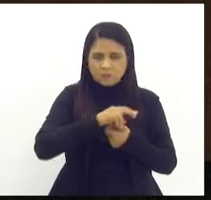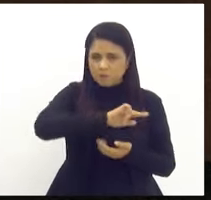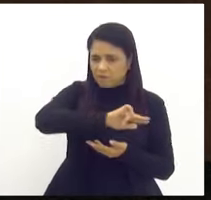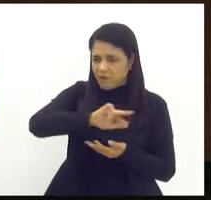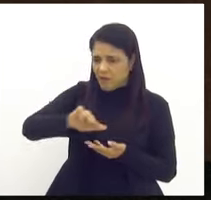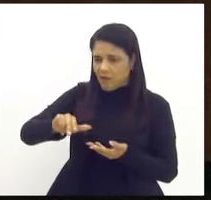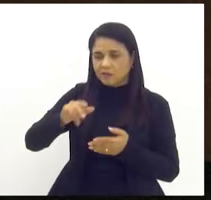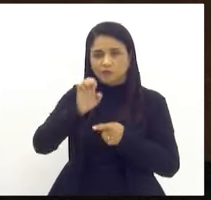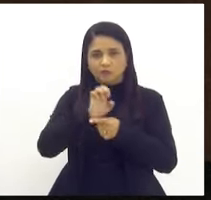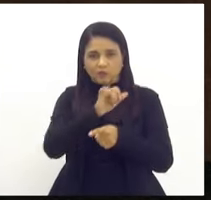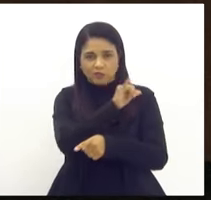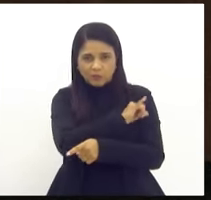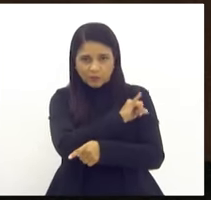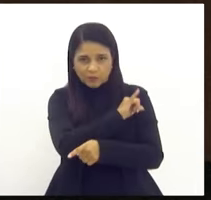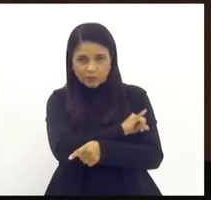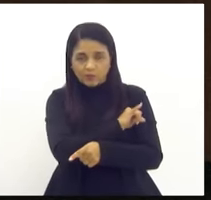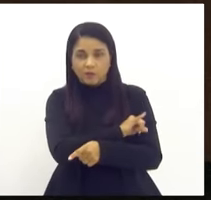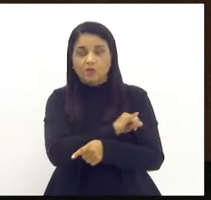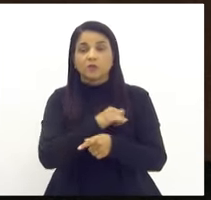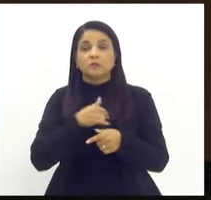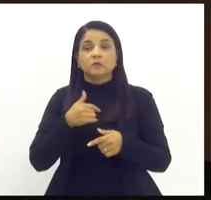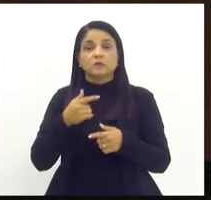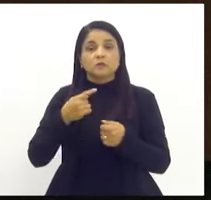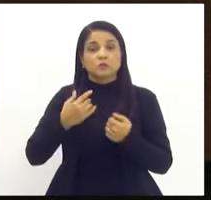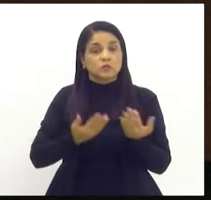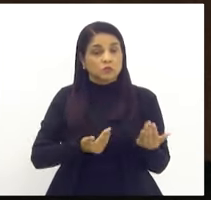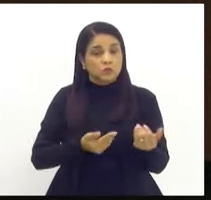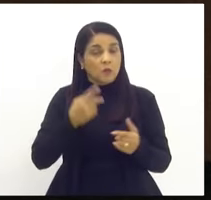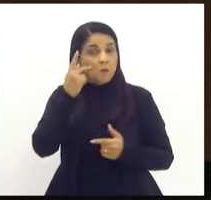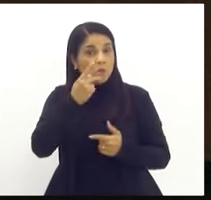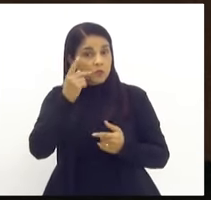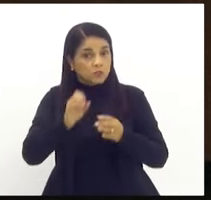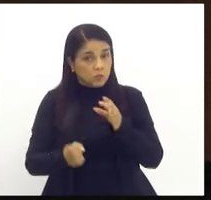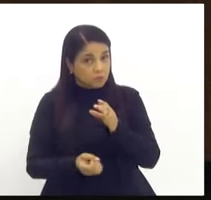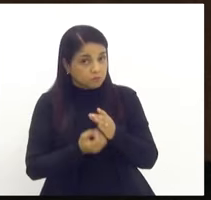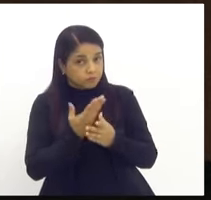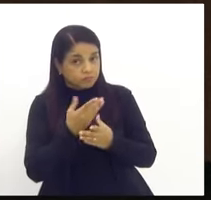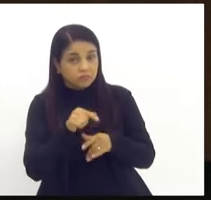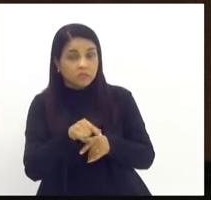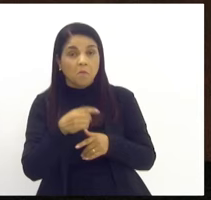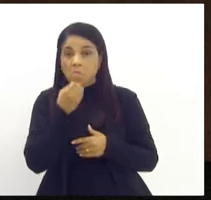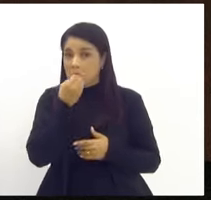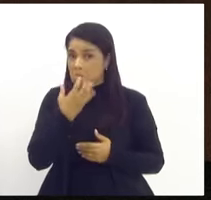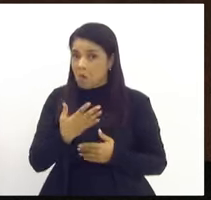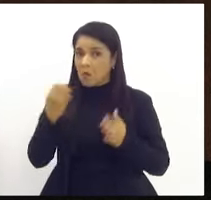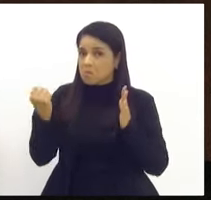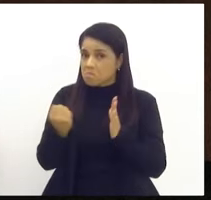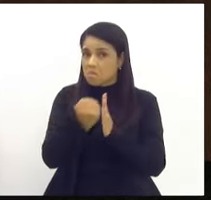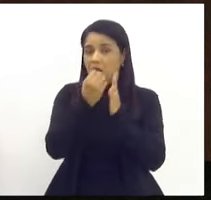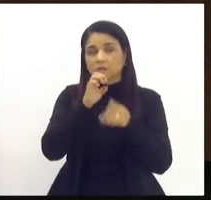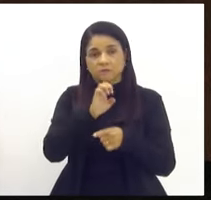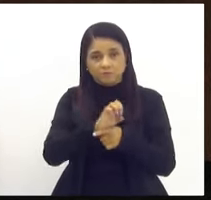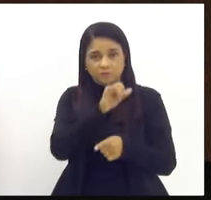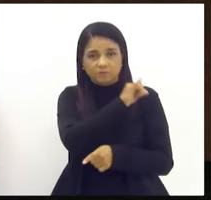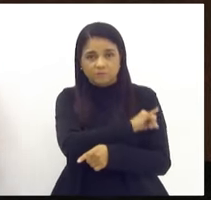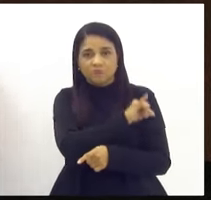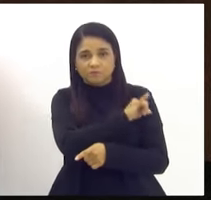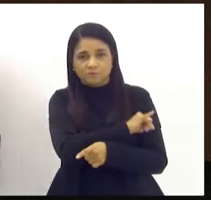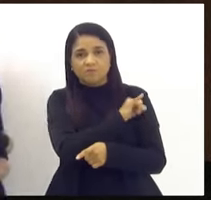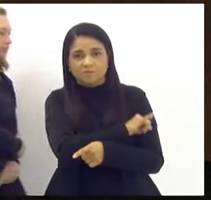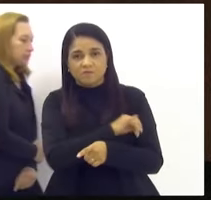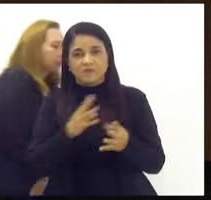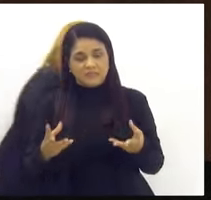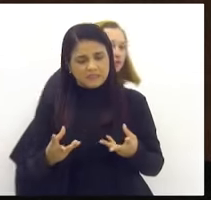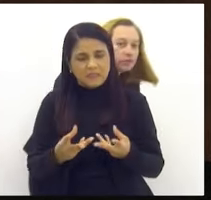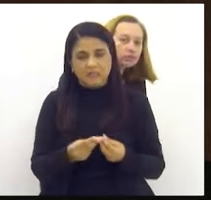nosso Estado esses jovens produziram algumas políticas que eram tão boas e impactantes pro estado de tamanha